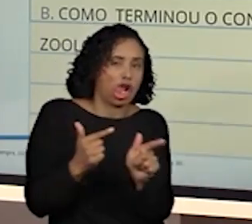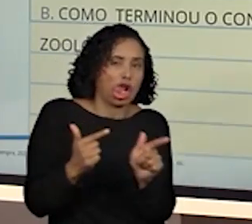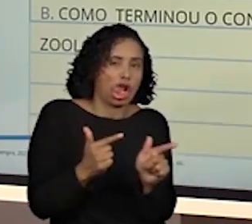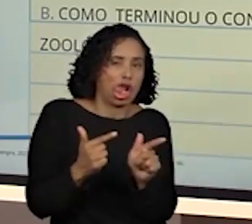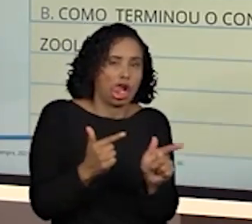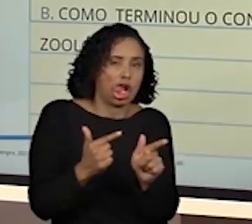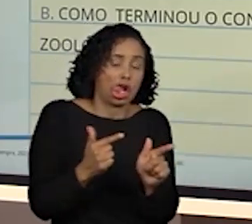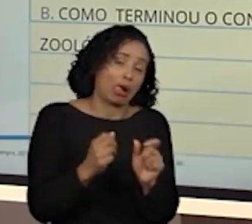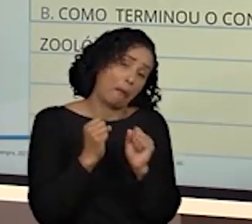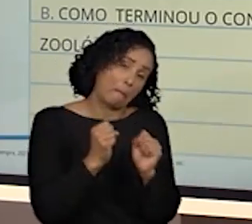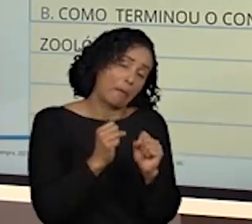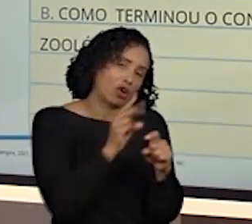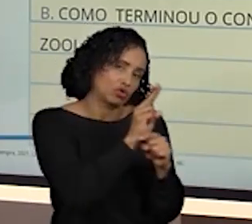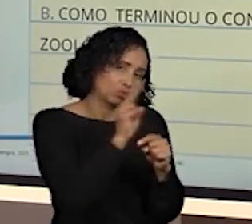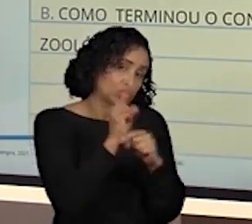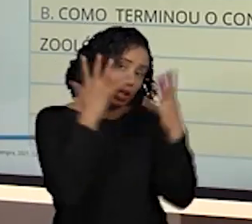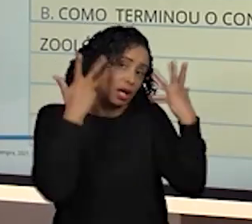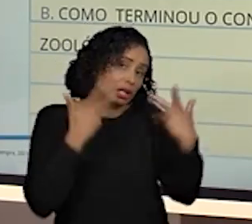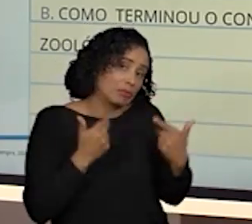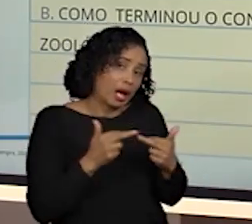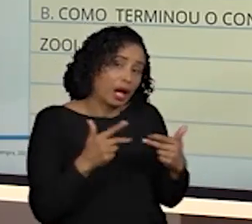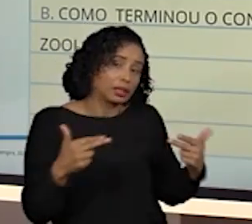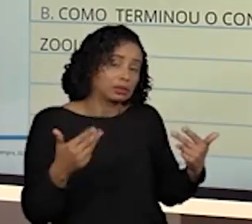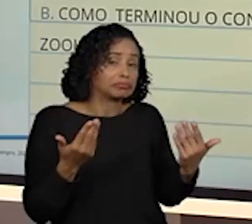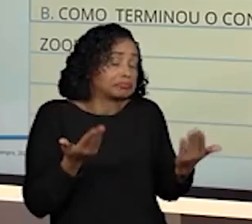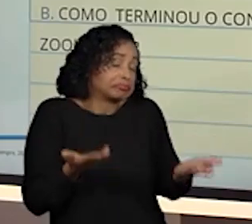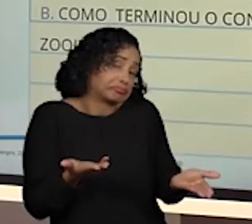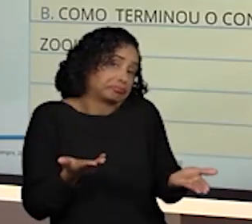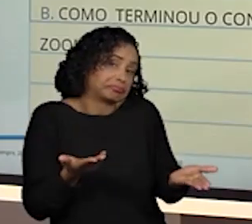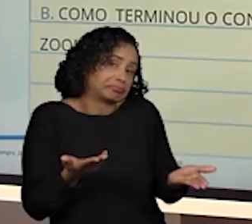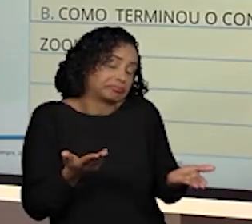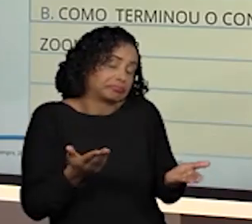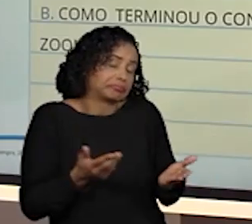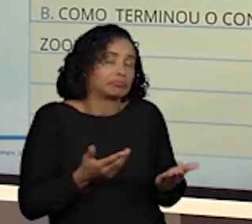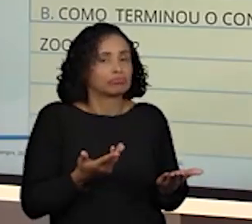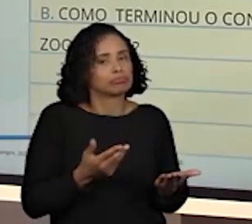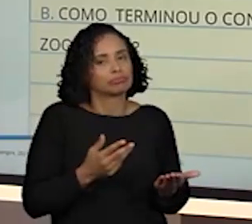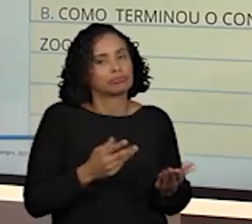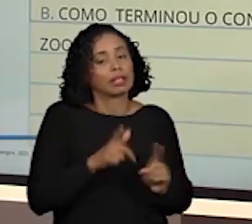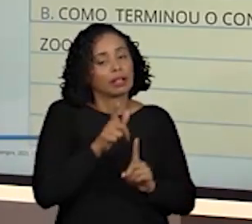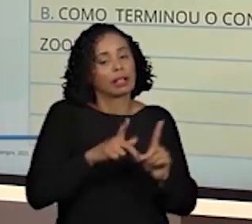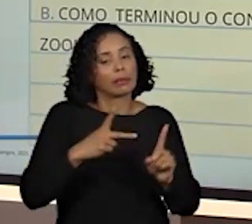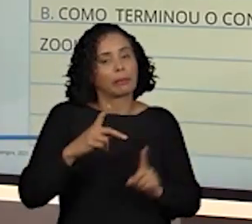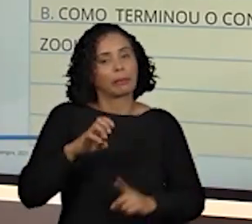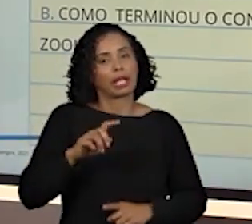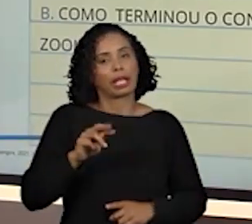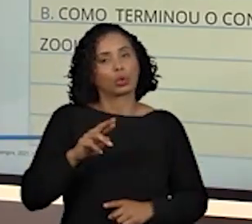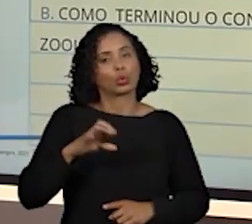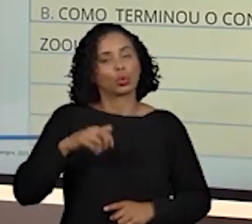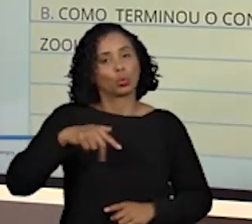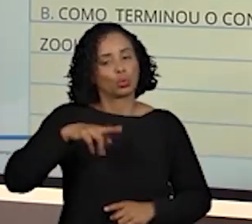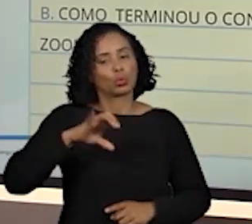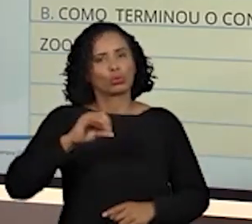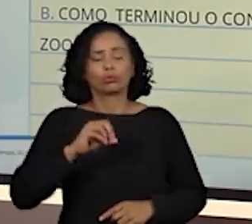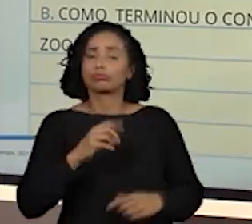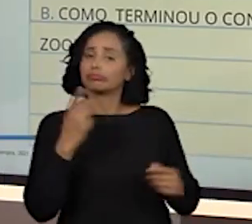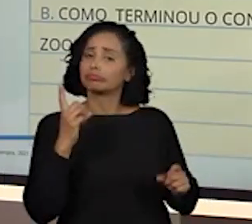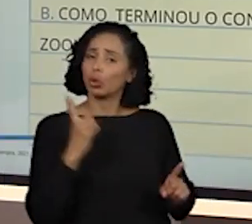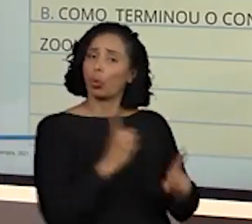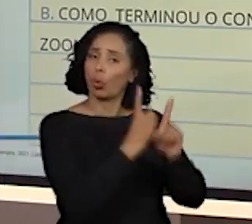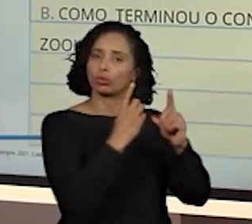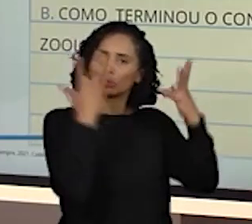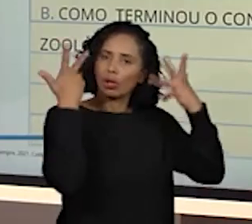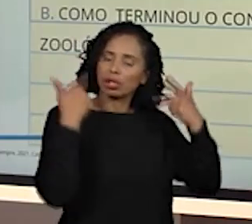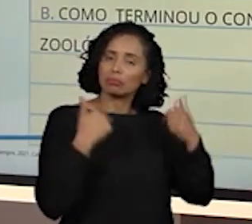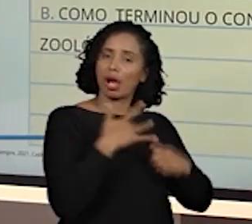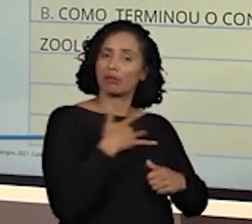cuida bem dos animais, porque assim o seu Petrúquio encontrou os animais bem cuidados, estavam felizes fora de